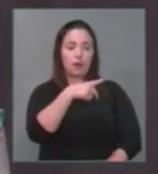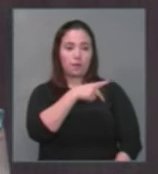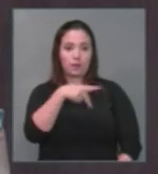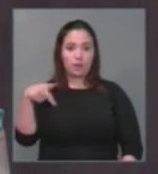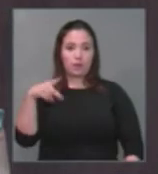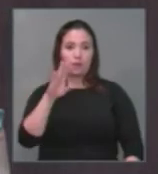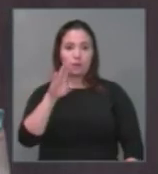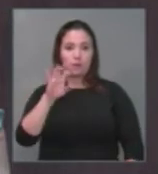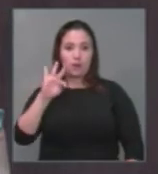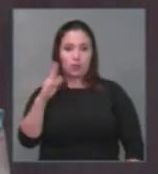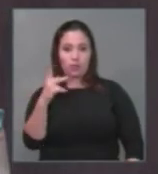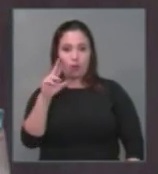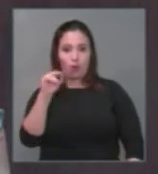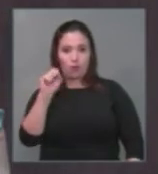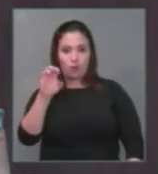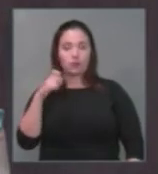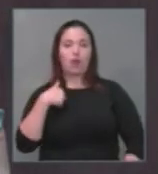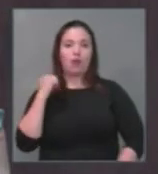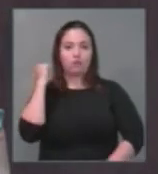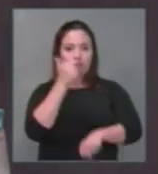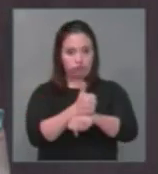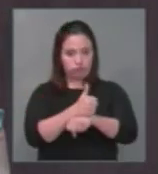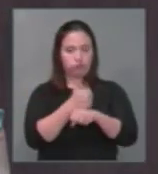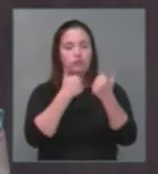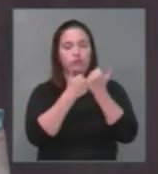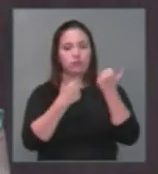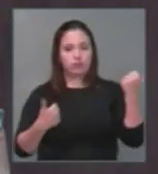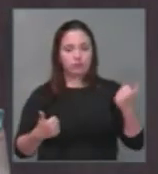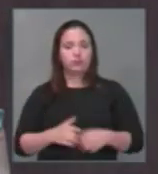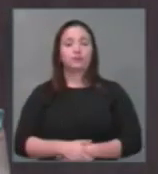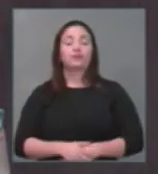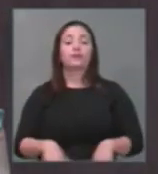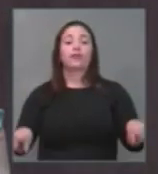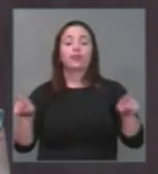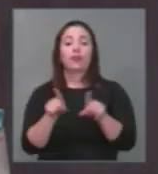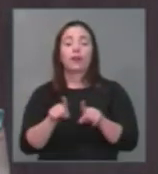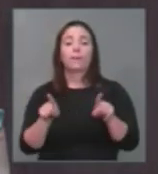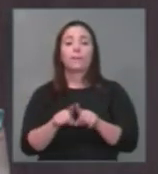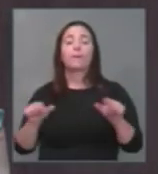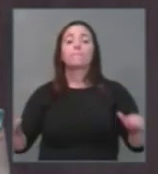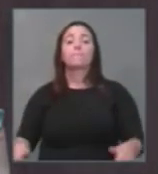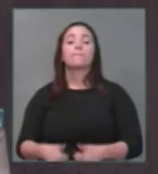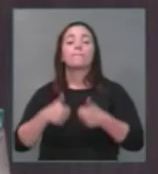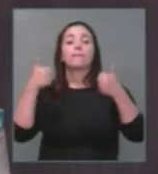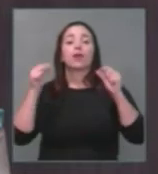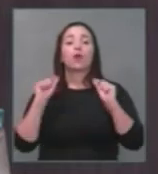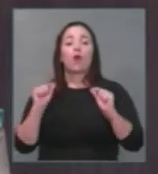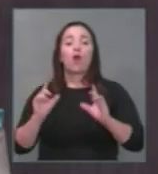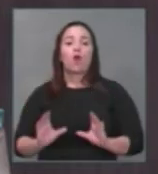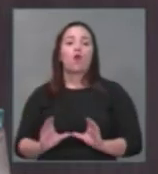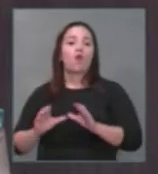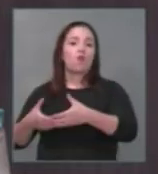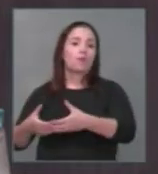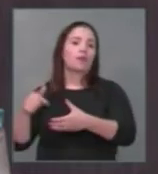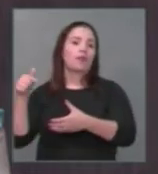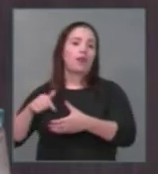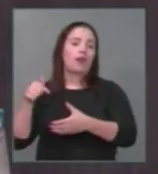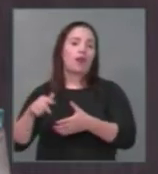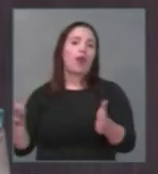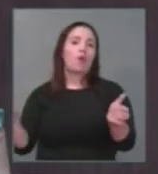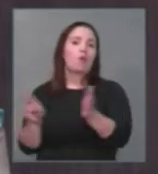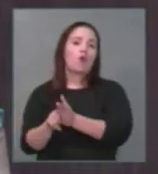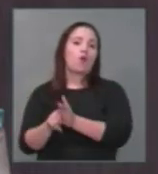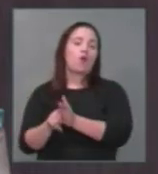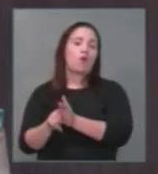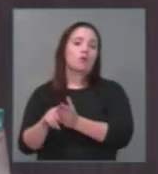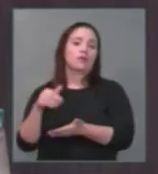eu sou titular, membro titular. E ele melhorou quando ele cria um comitê de governança